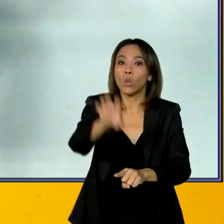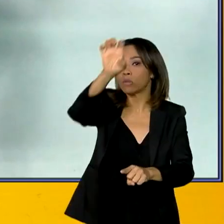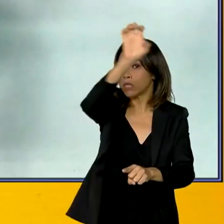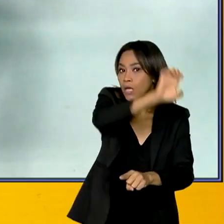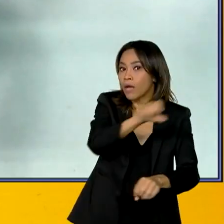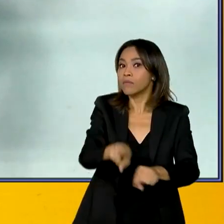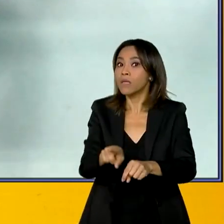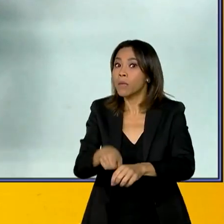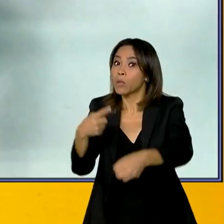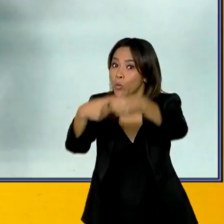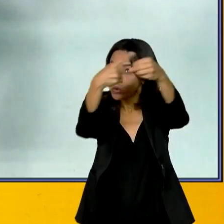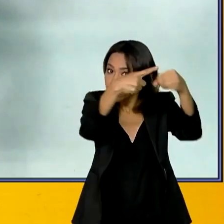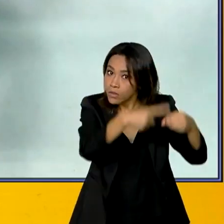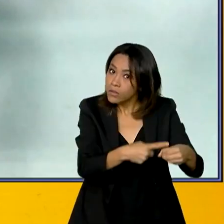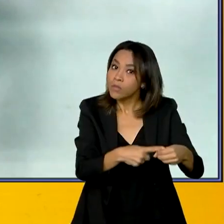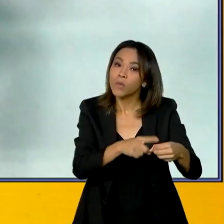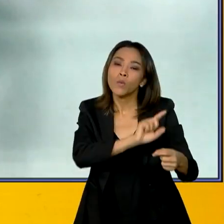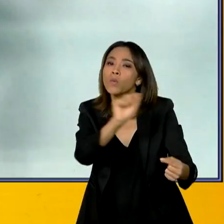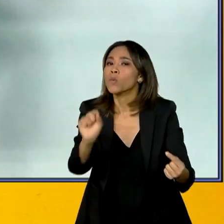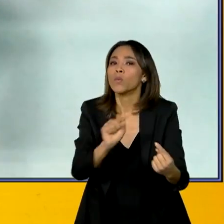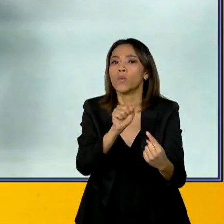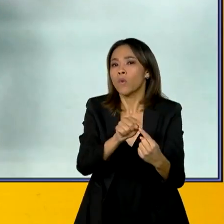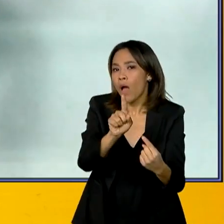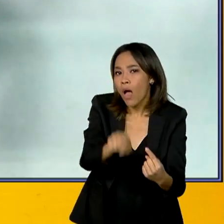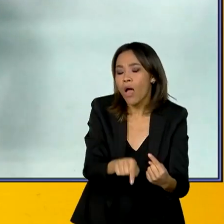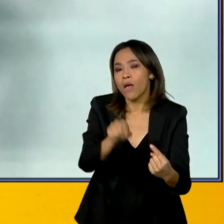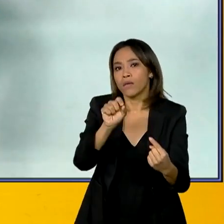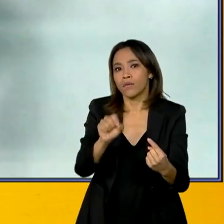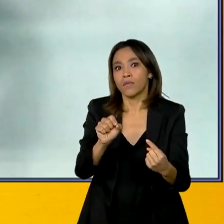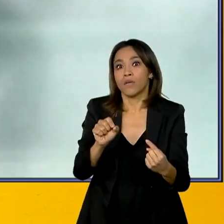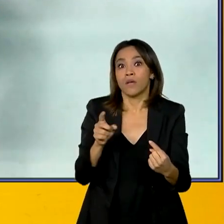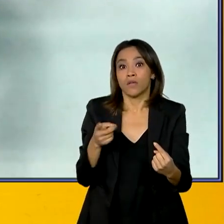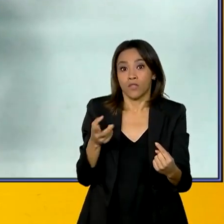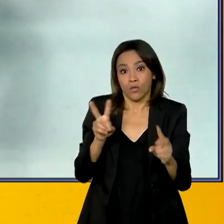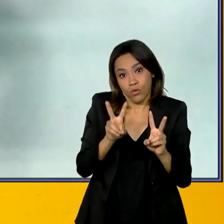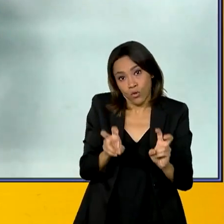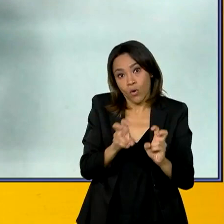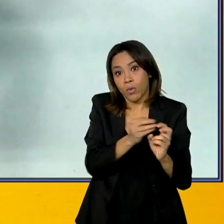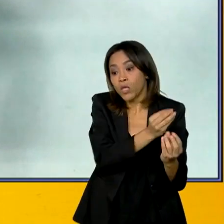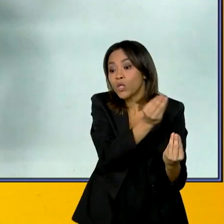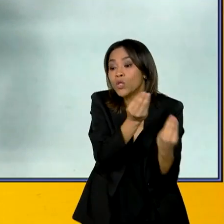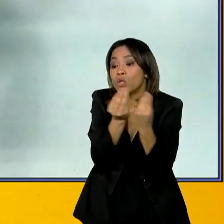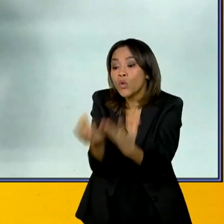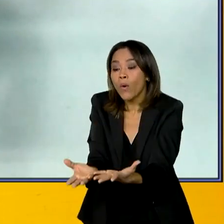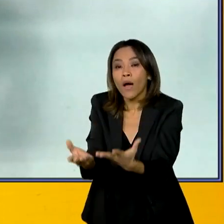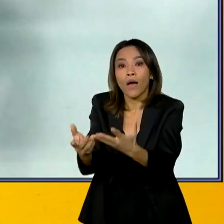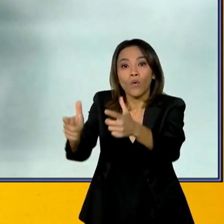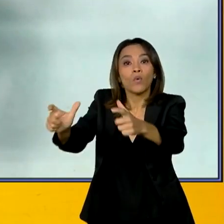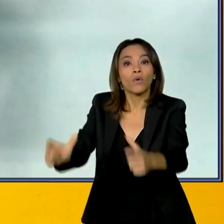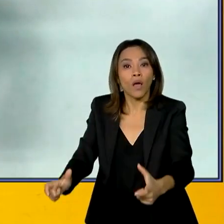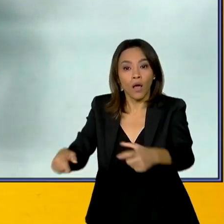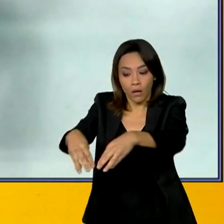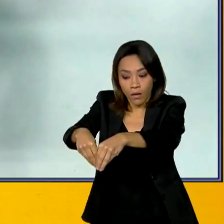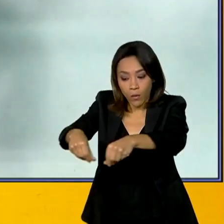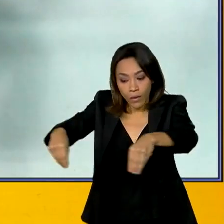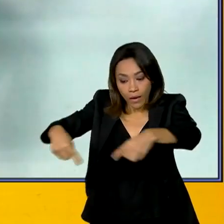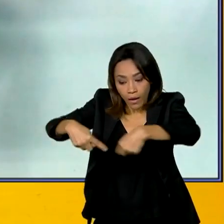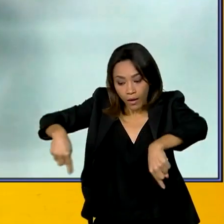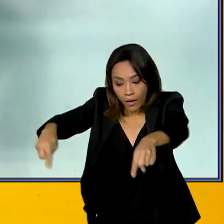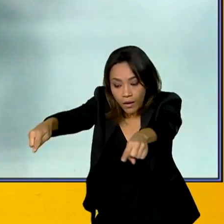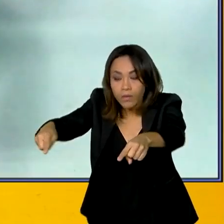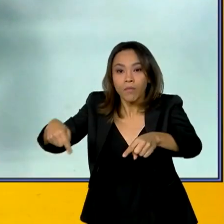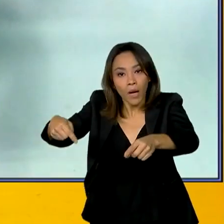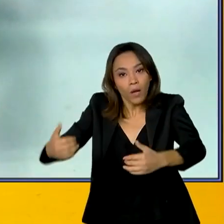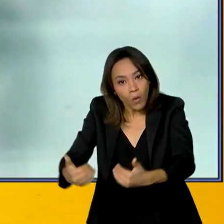ente municipal é no sentido do fortalecimento não somente para a questão da doação do terreno, mas para o início das